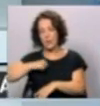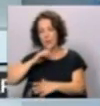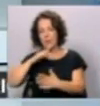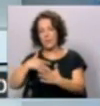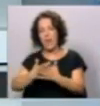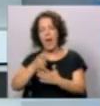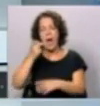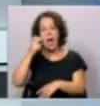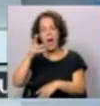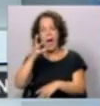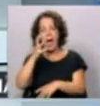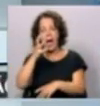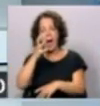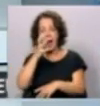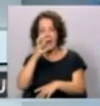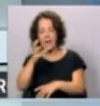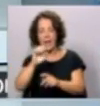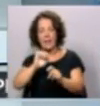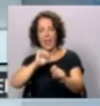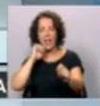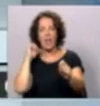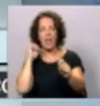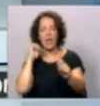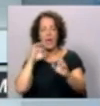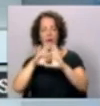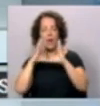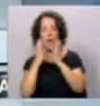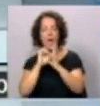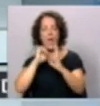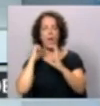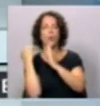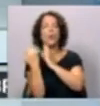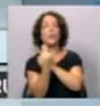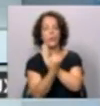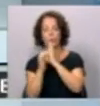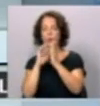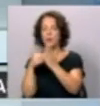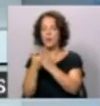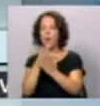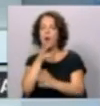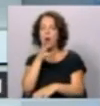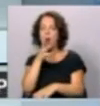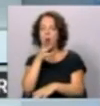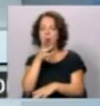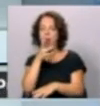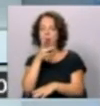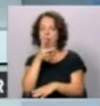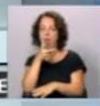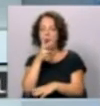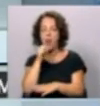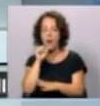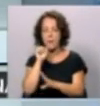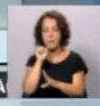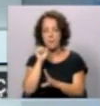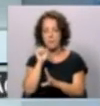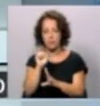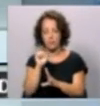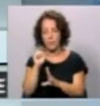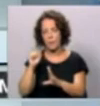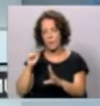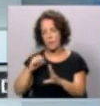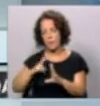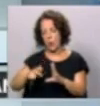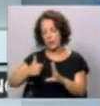de ar tropical ou mesmo equatorial modificada sobre o território do continente e que vem do interior da Península Ibérica e que é